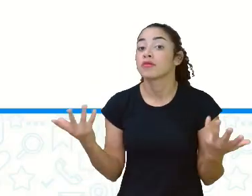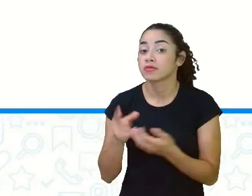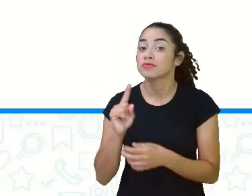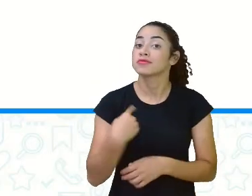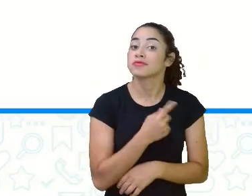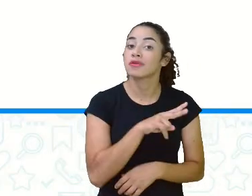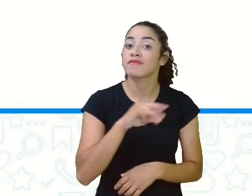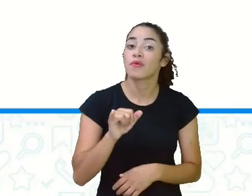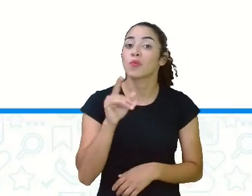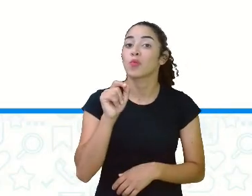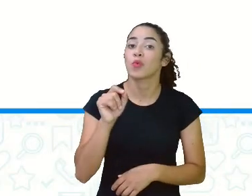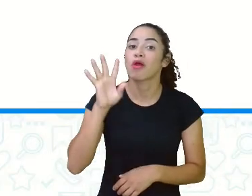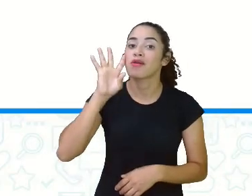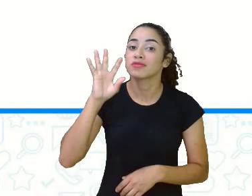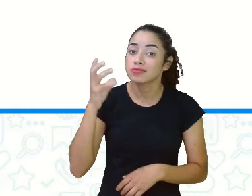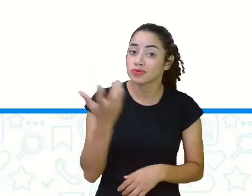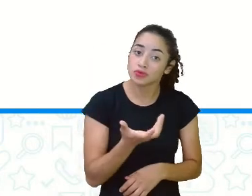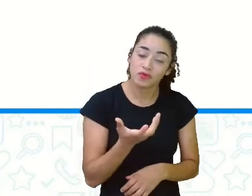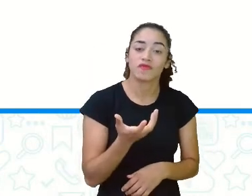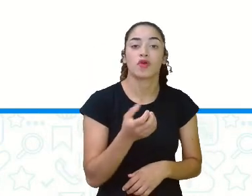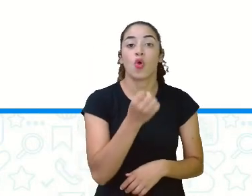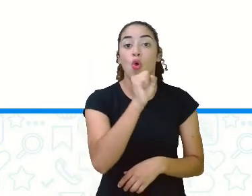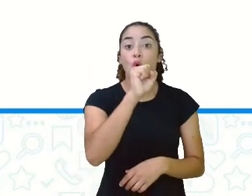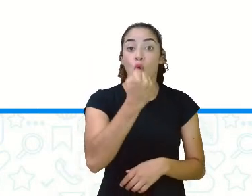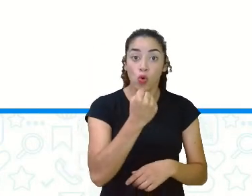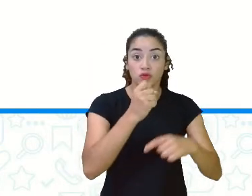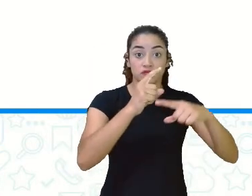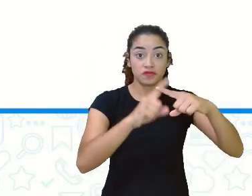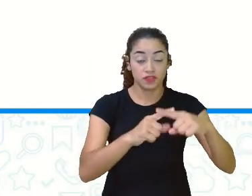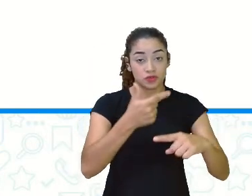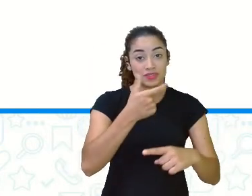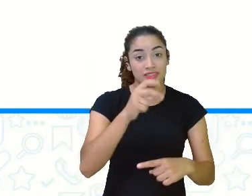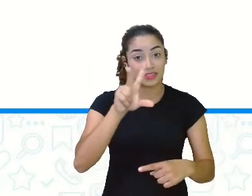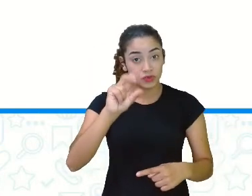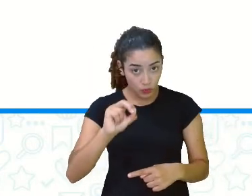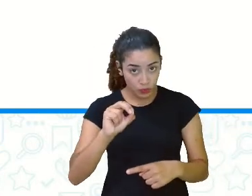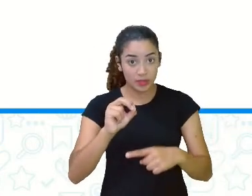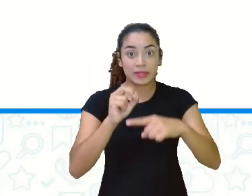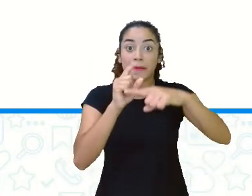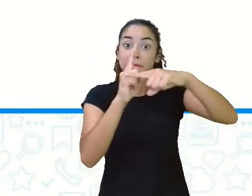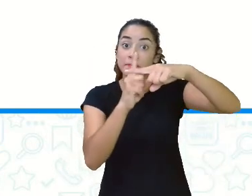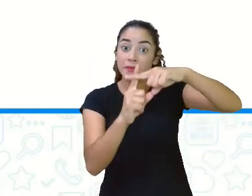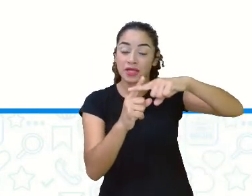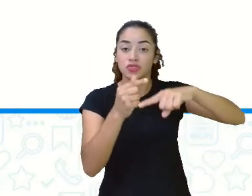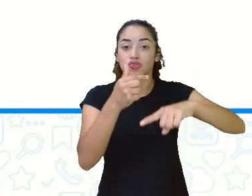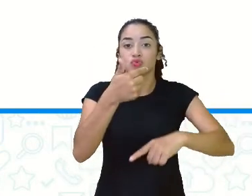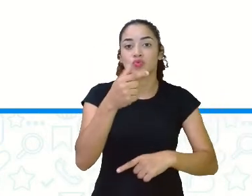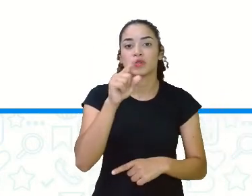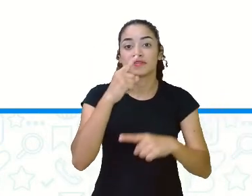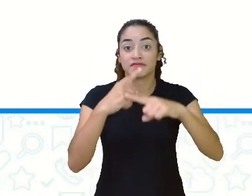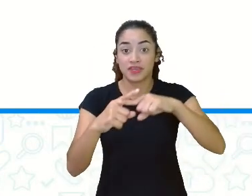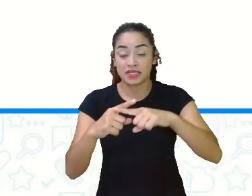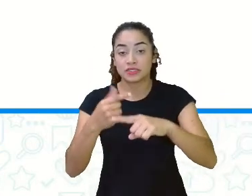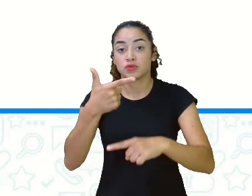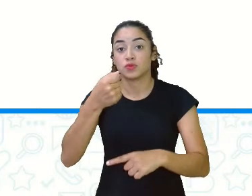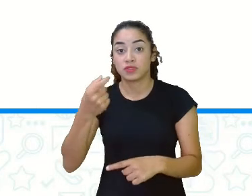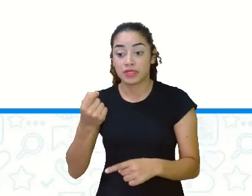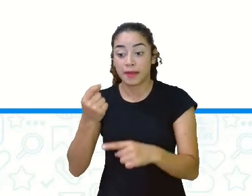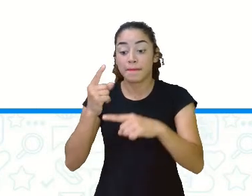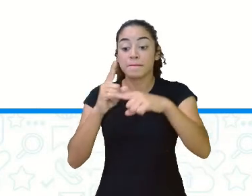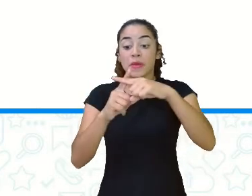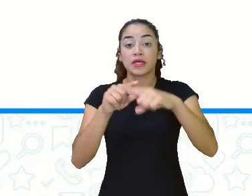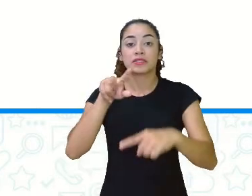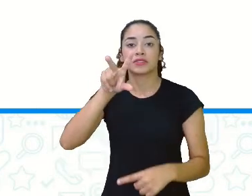resolver 8 vezes 250, mais 2 vezes 200, mais 50. E assim a